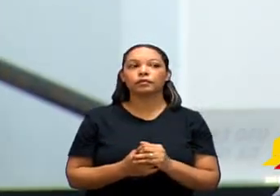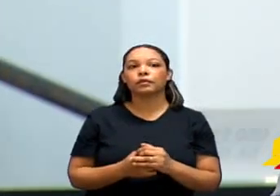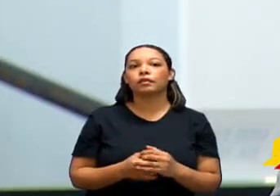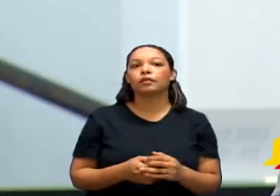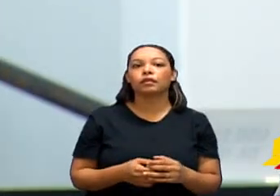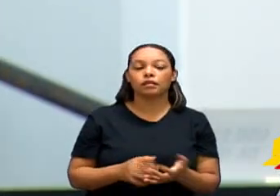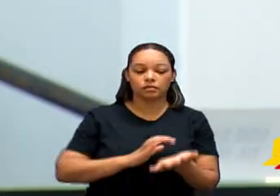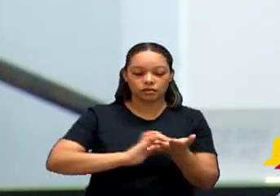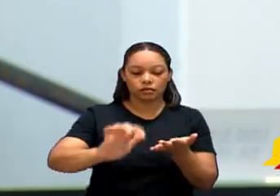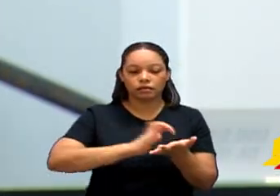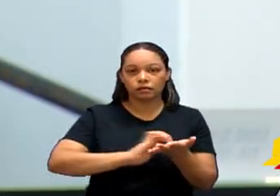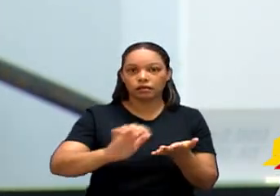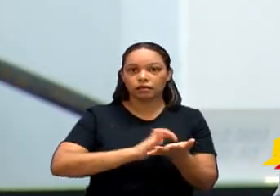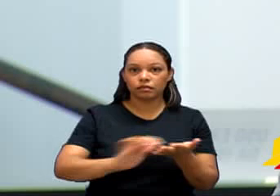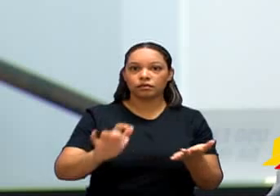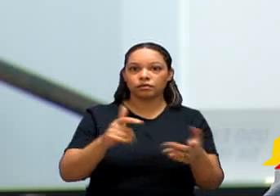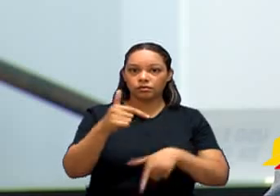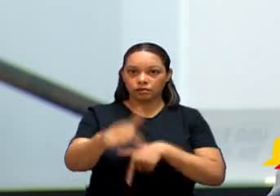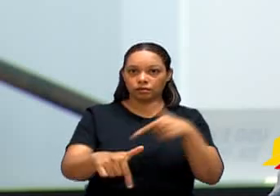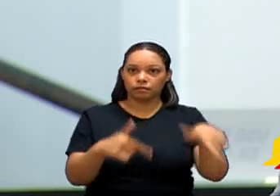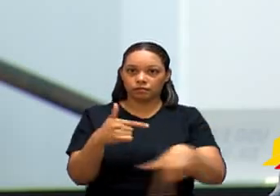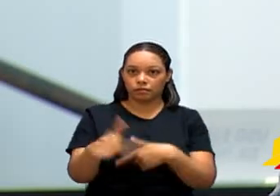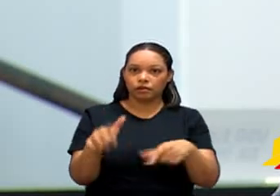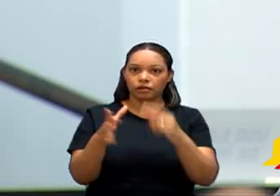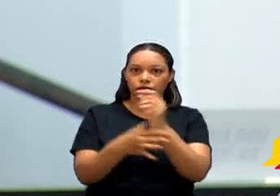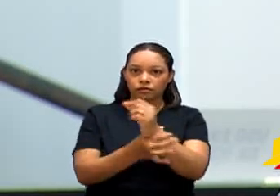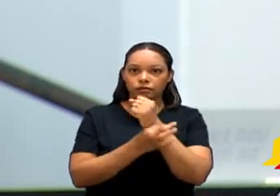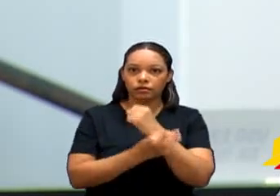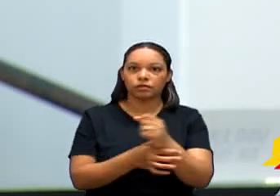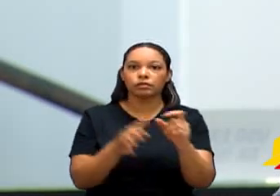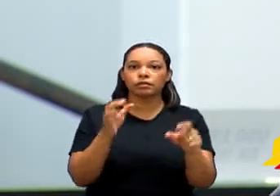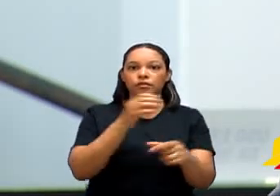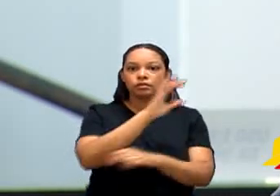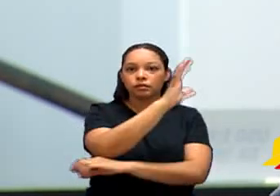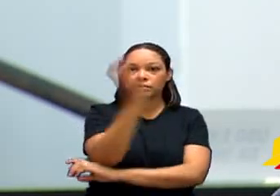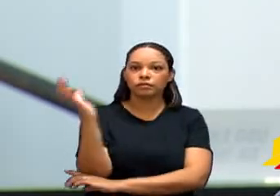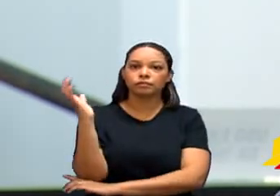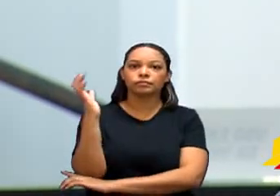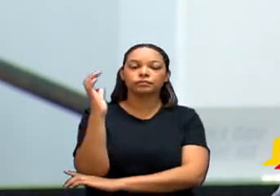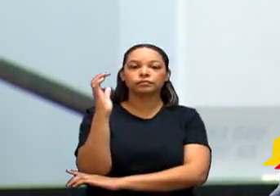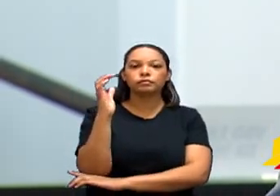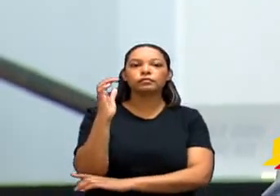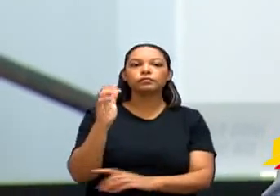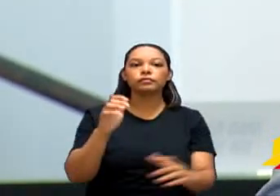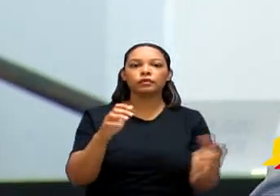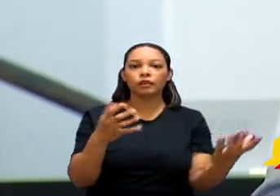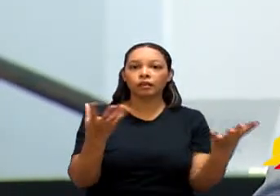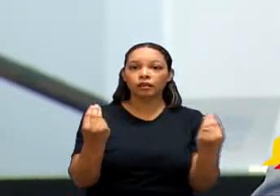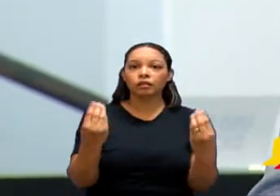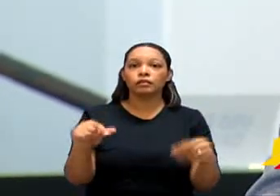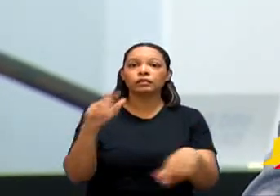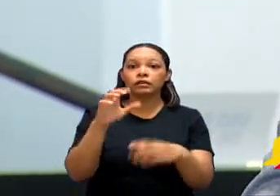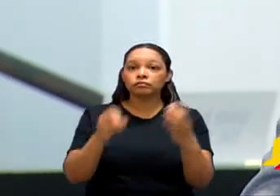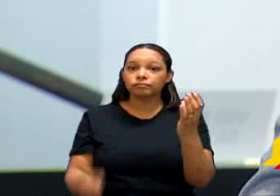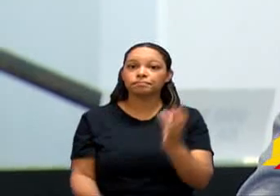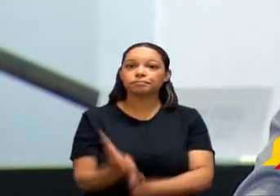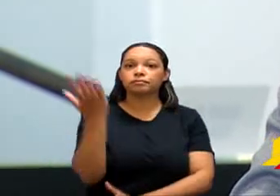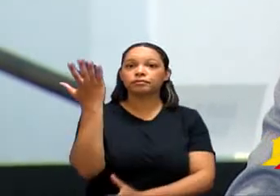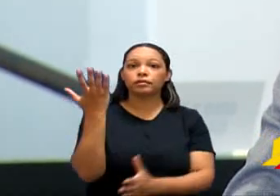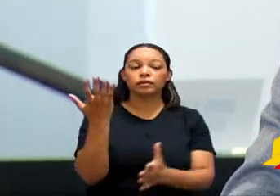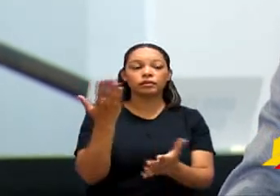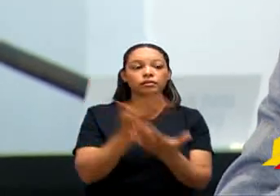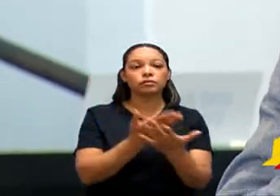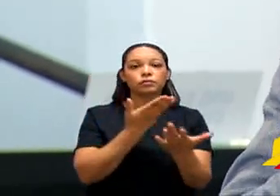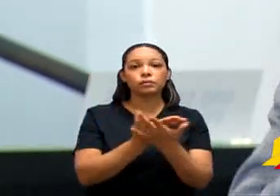que é a CDTER, ela disse também que está sendo realizados estudos de revitalização e regularização do ambiente da